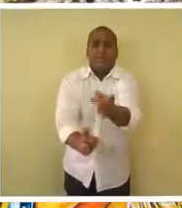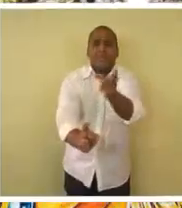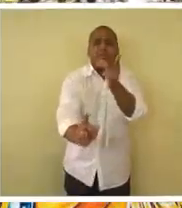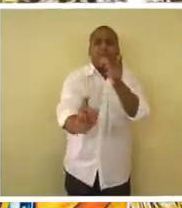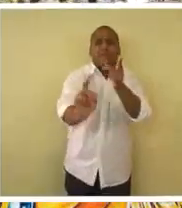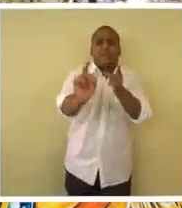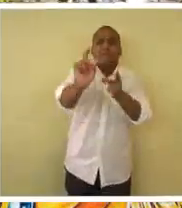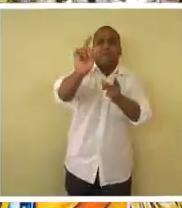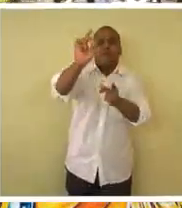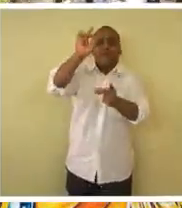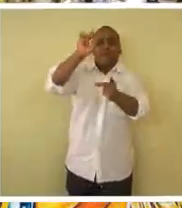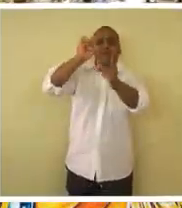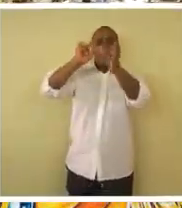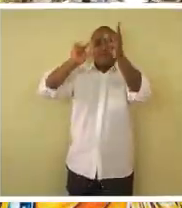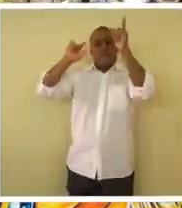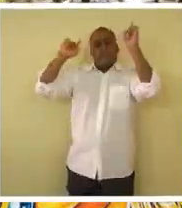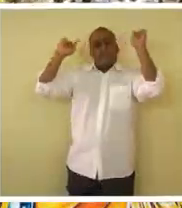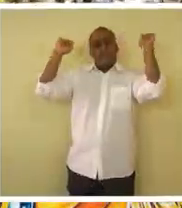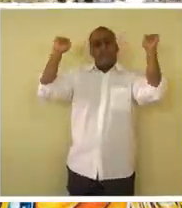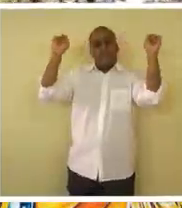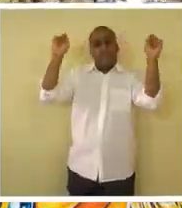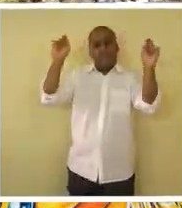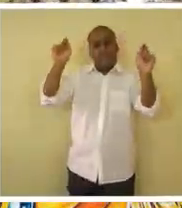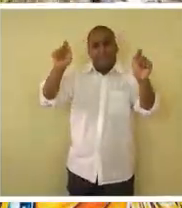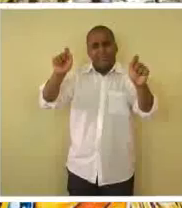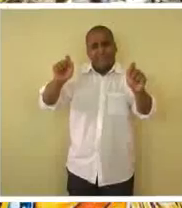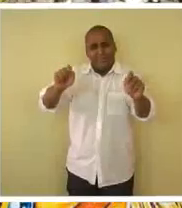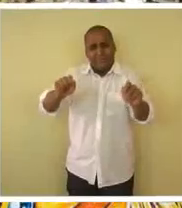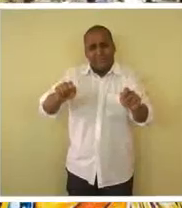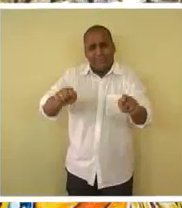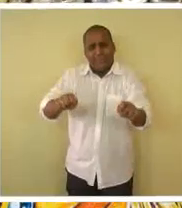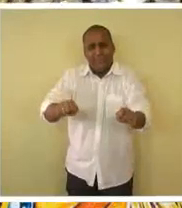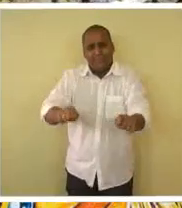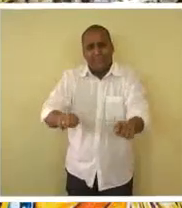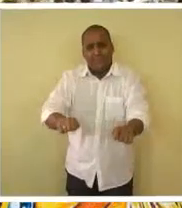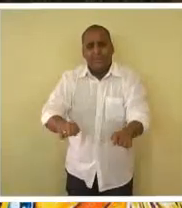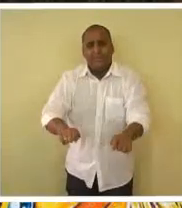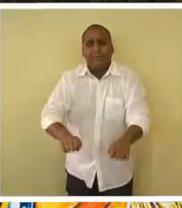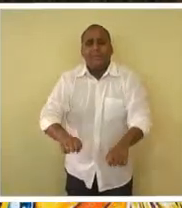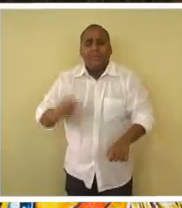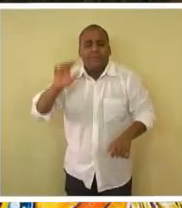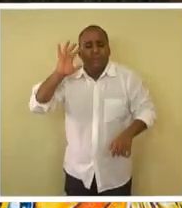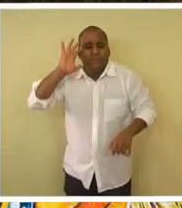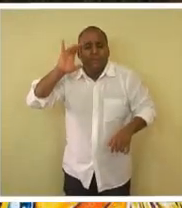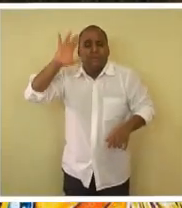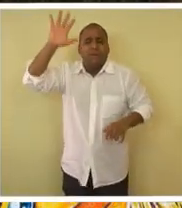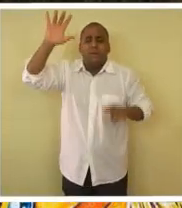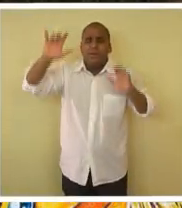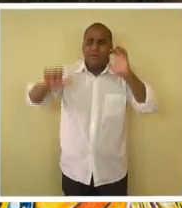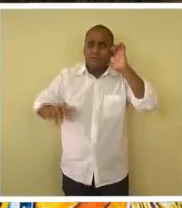E mais A certeza de sonhar